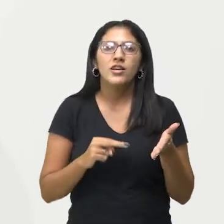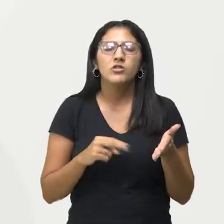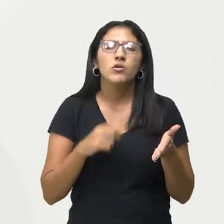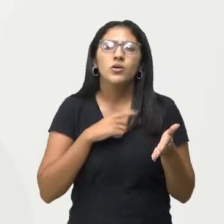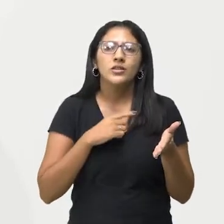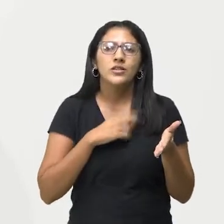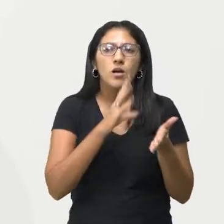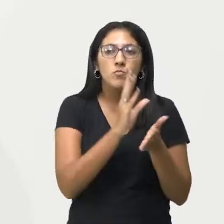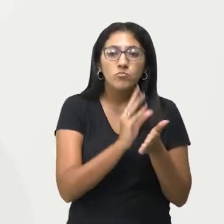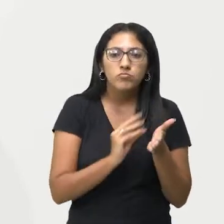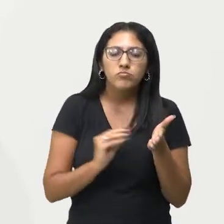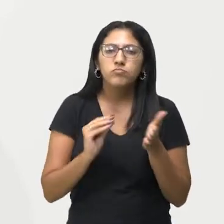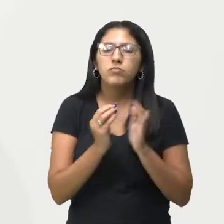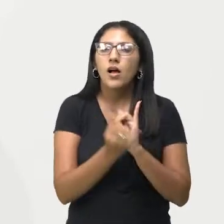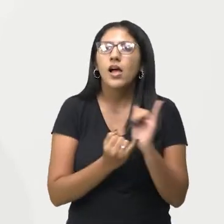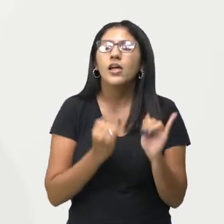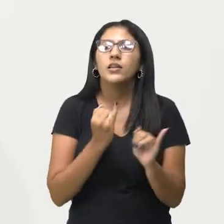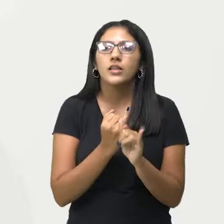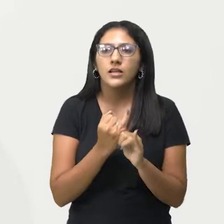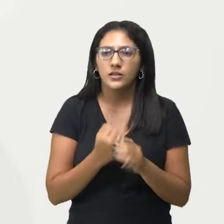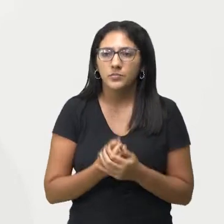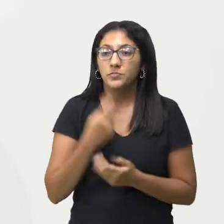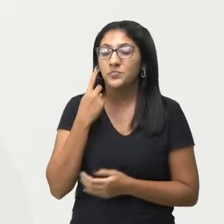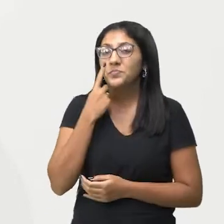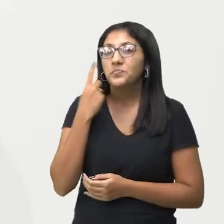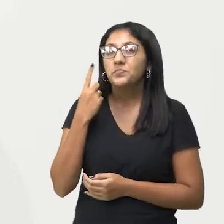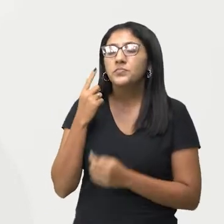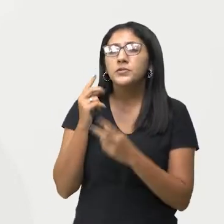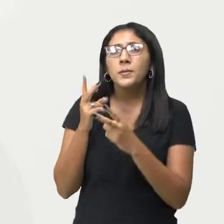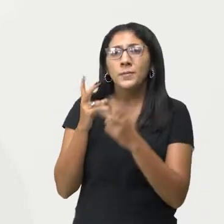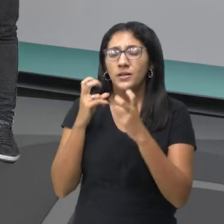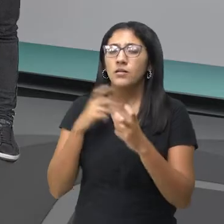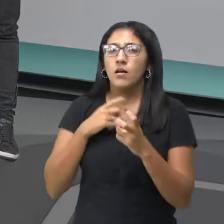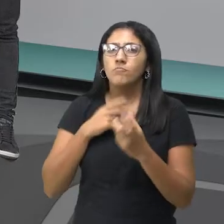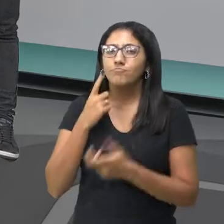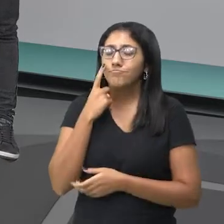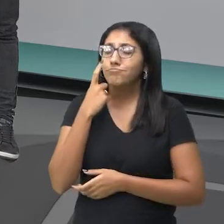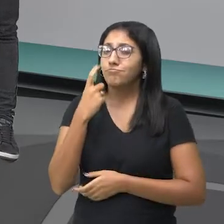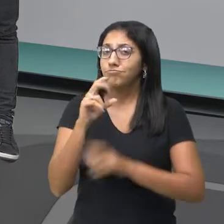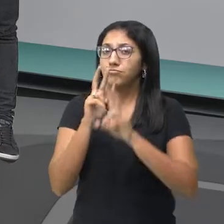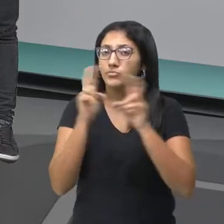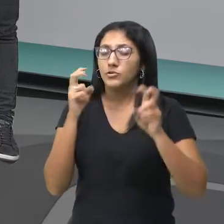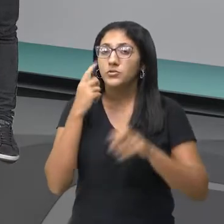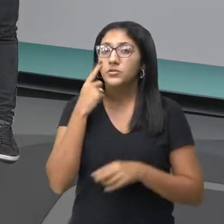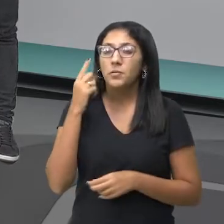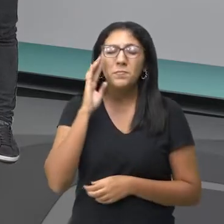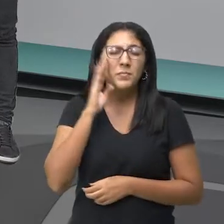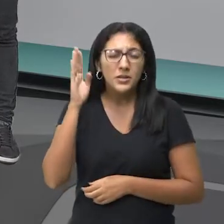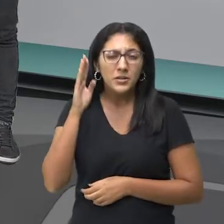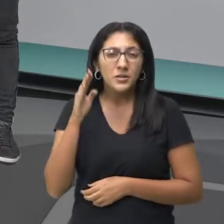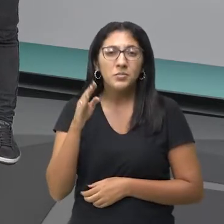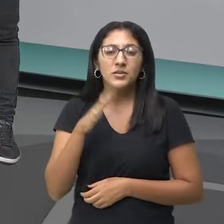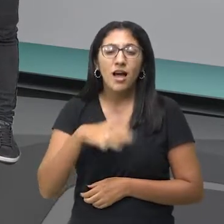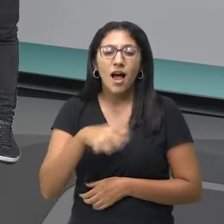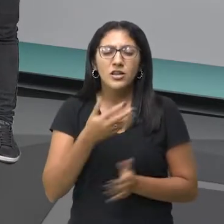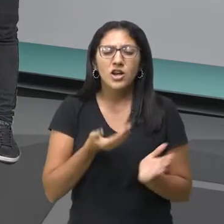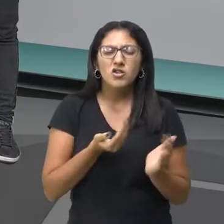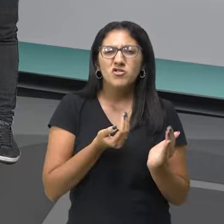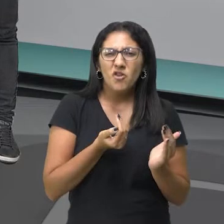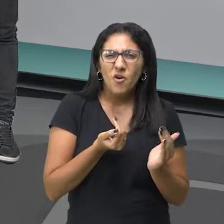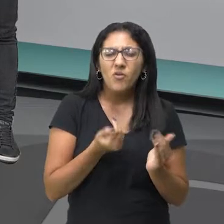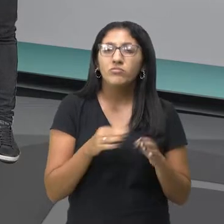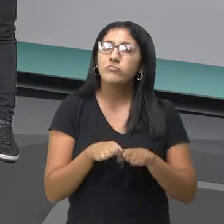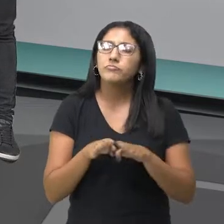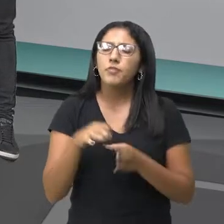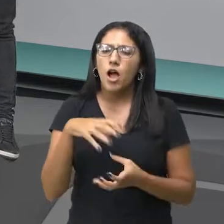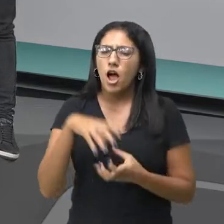retirado da internet. Percebam que esse texto vai tratar sobre um assunto bastante interessante, principalmente para jovens, adolescentes e também